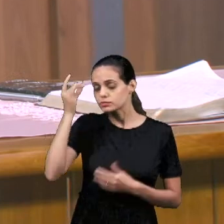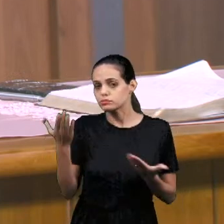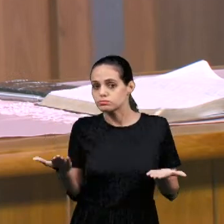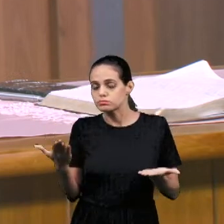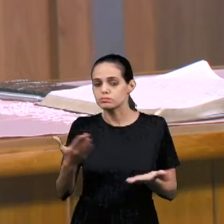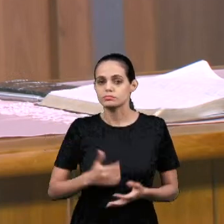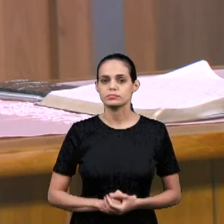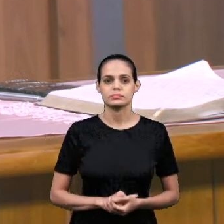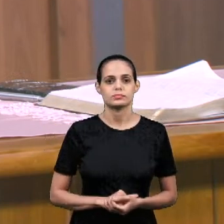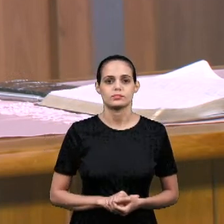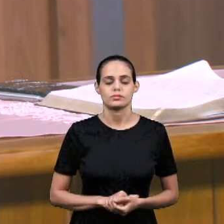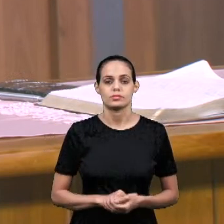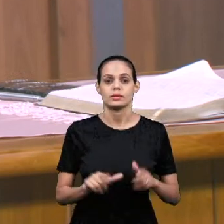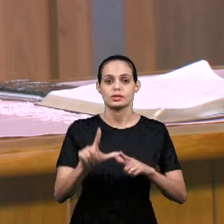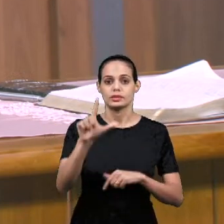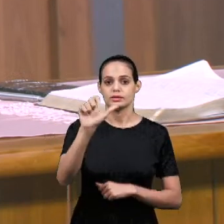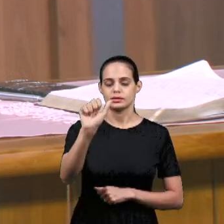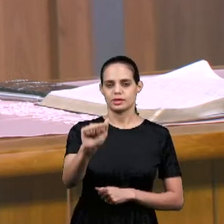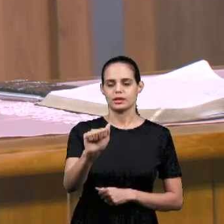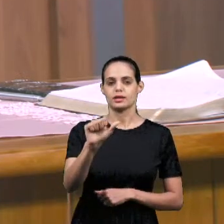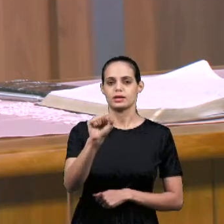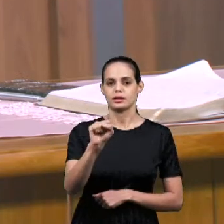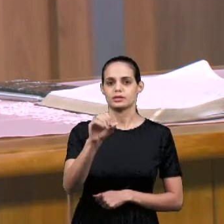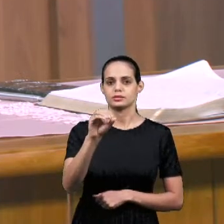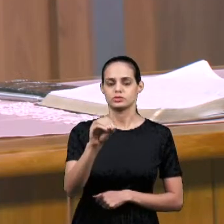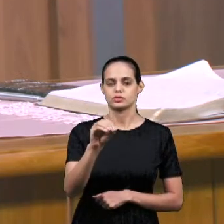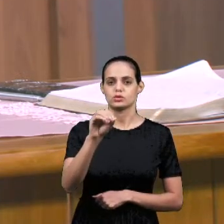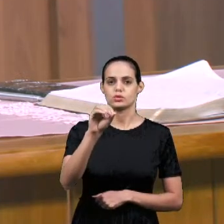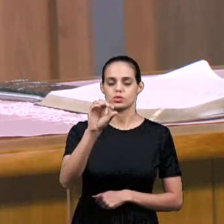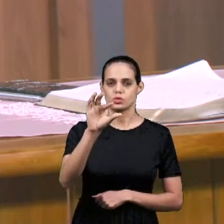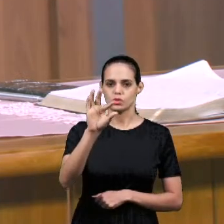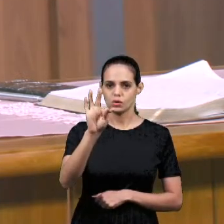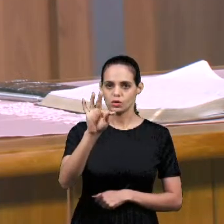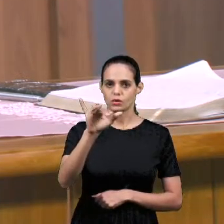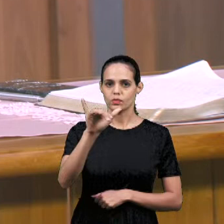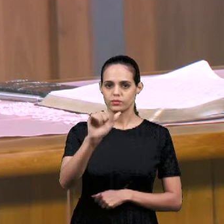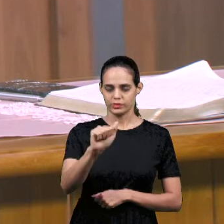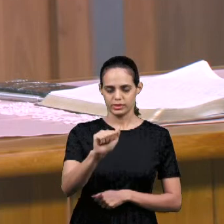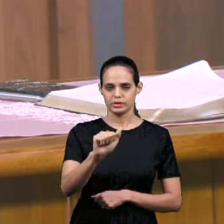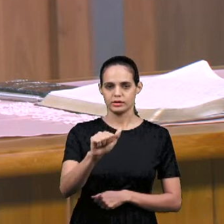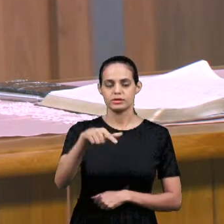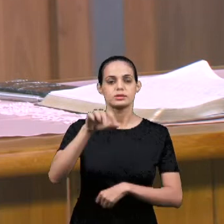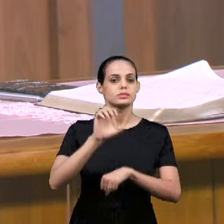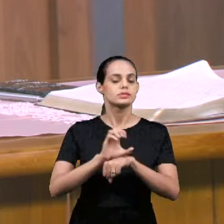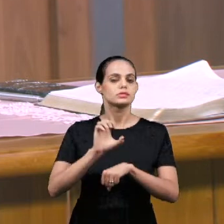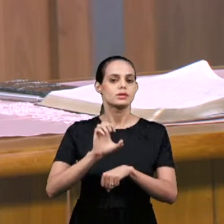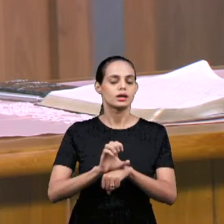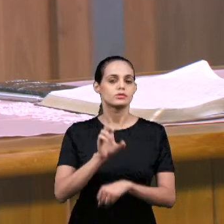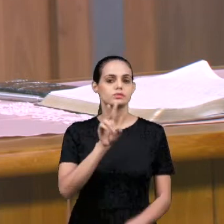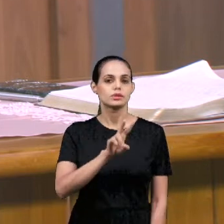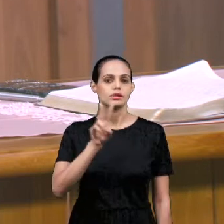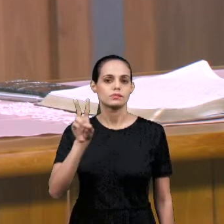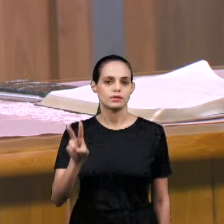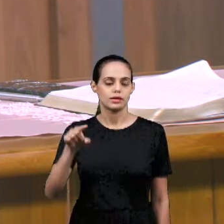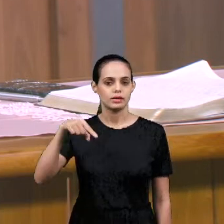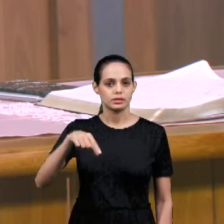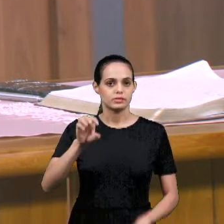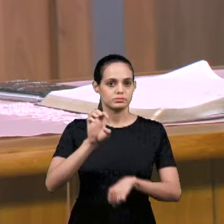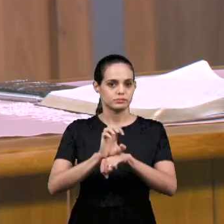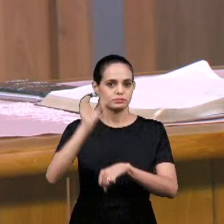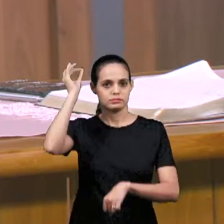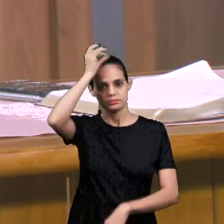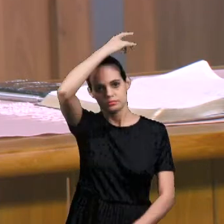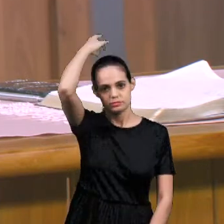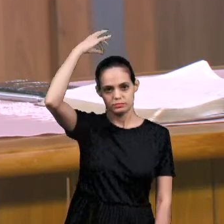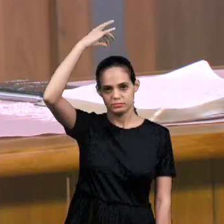pela nossa irmã Sofia, da cidade de Vila Velha, no estado do Espírito Santo. A letra B será respondida